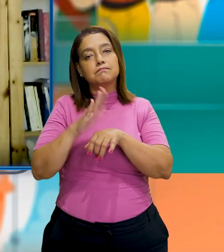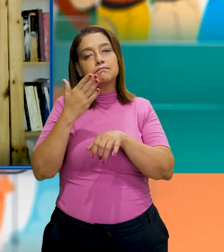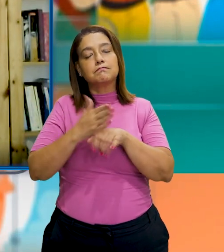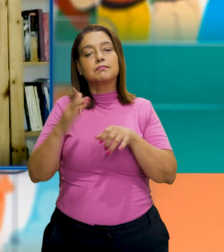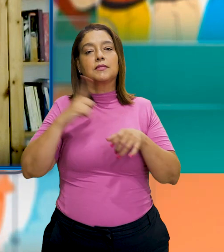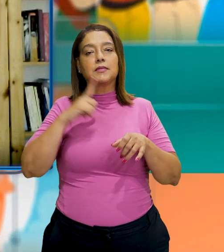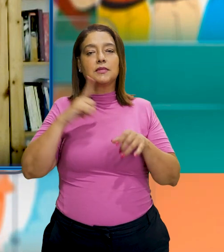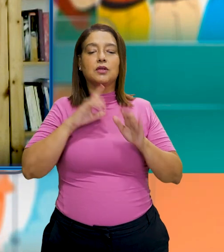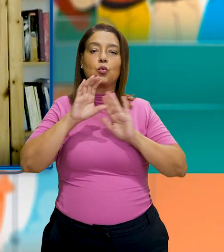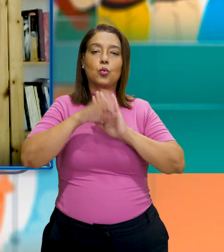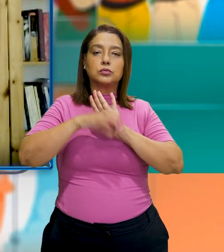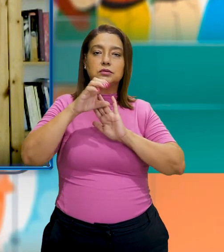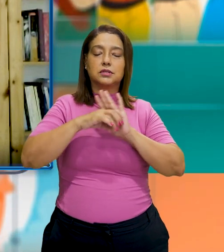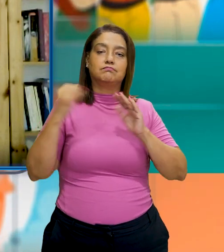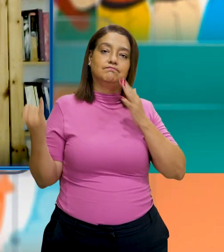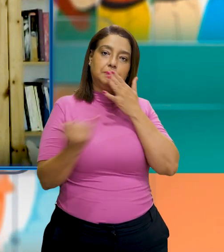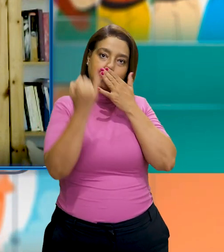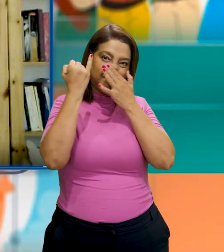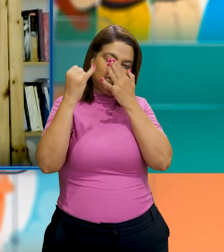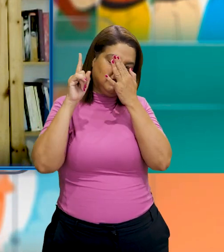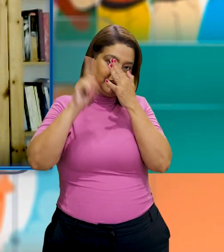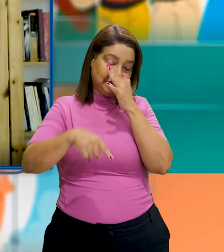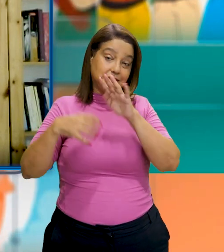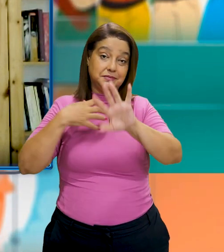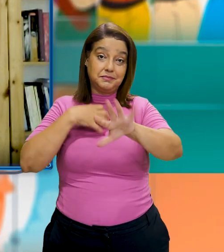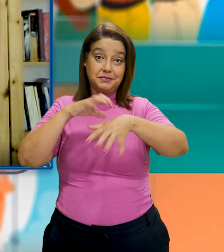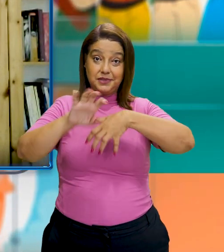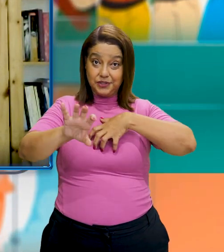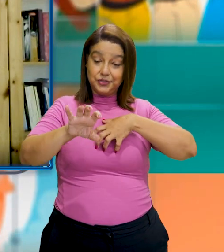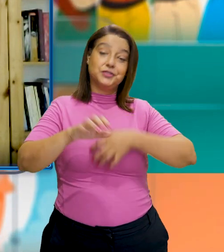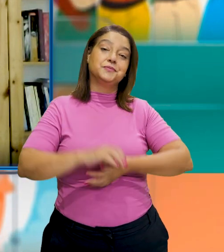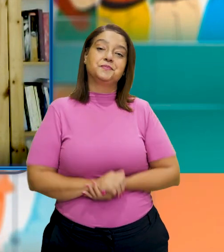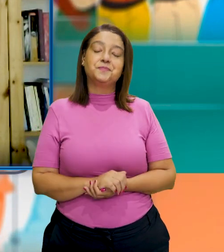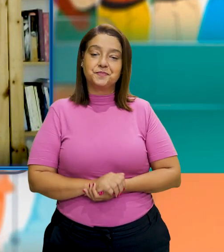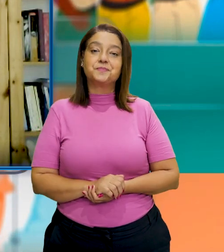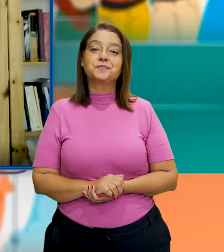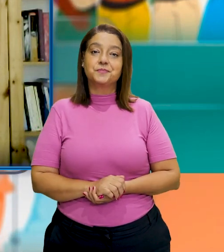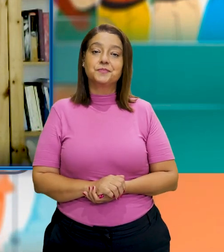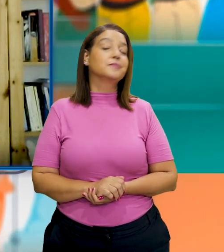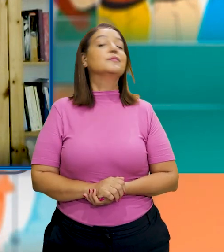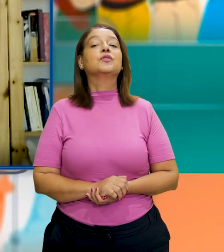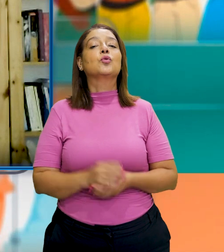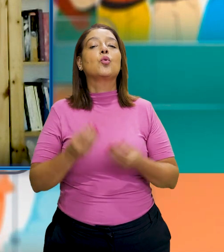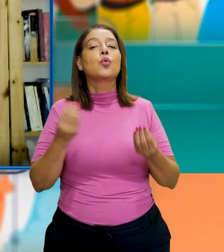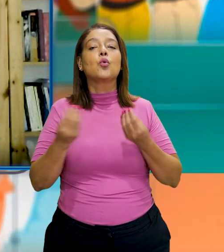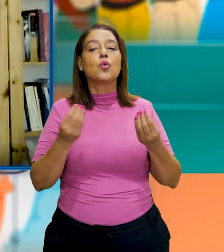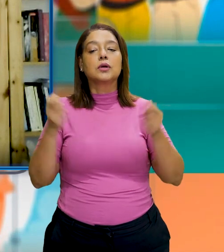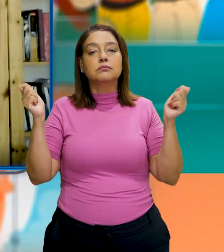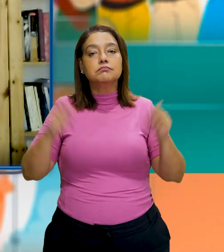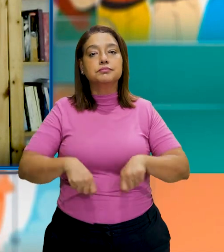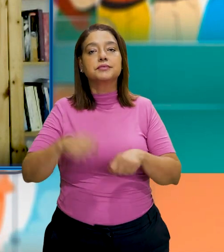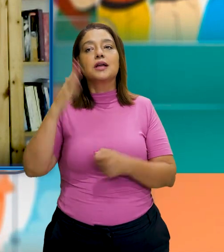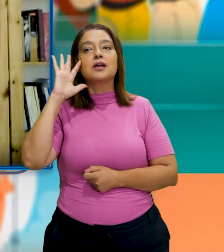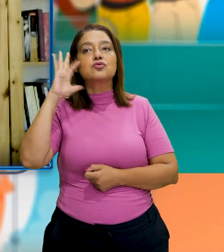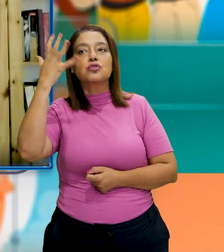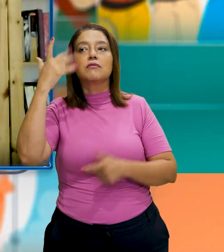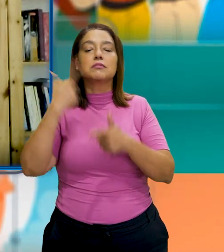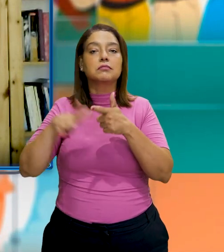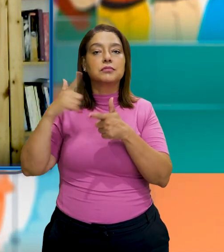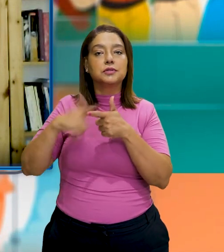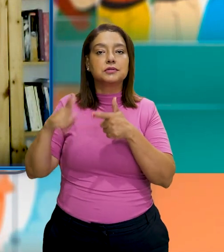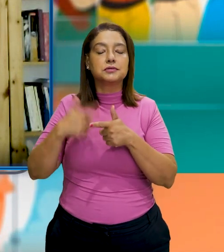alguns conceitos fundamentais, como a empatia, por exemplo, como a capacidade de resolver